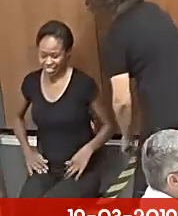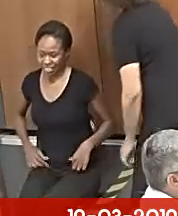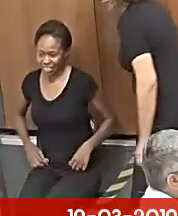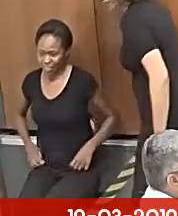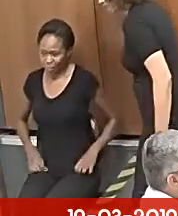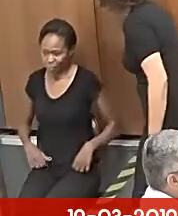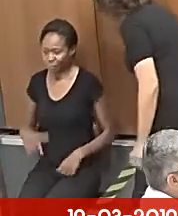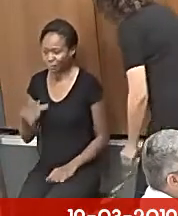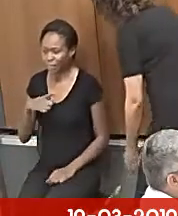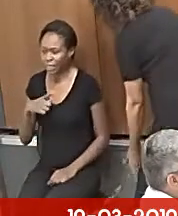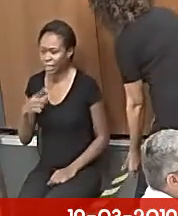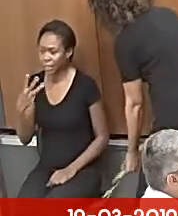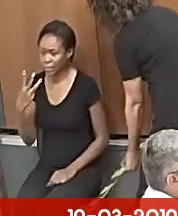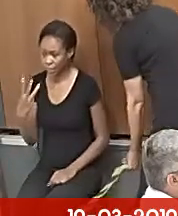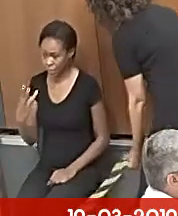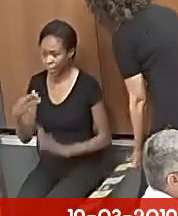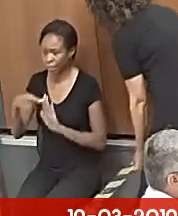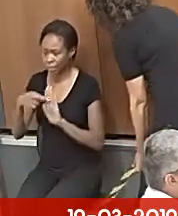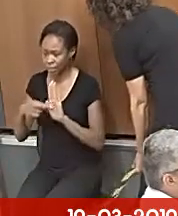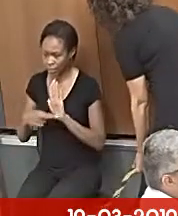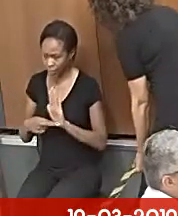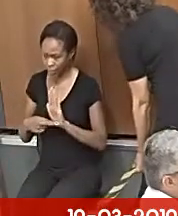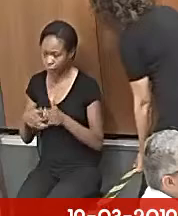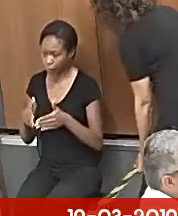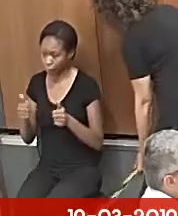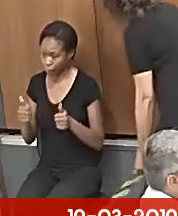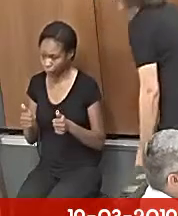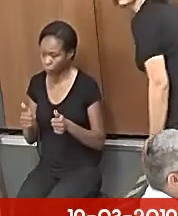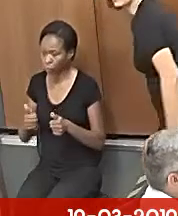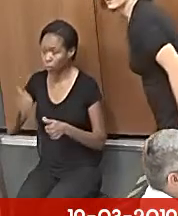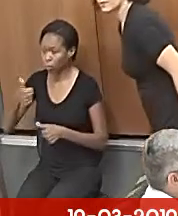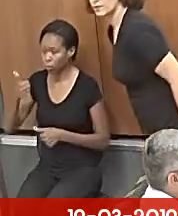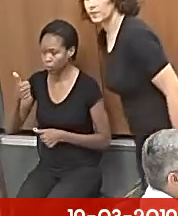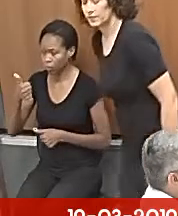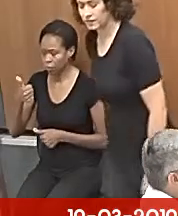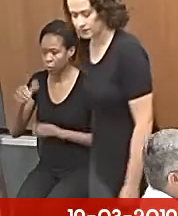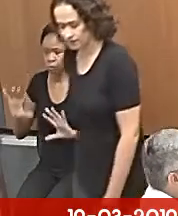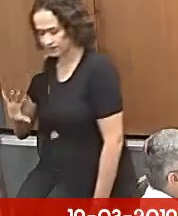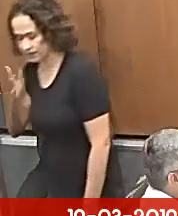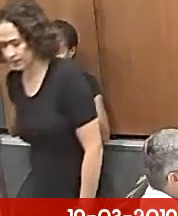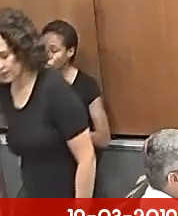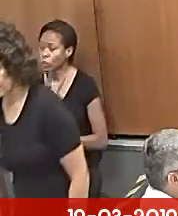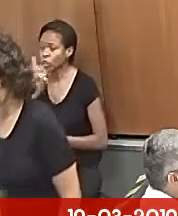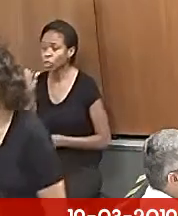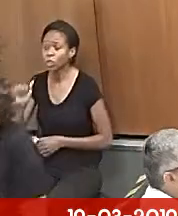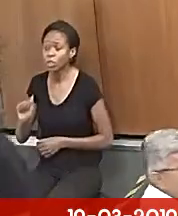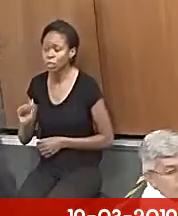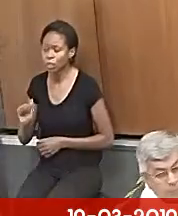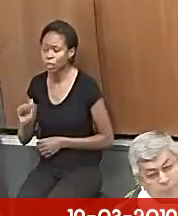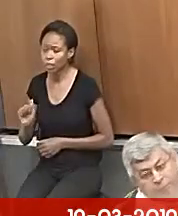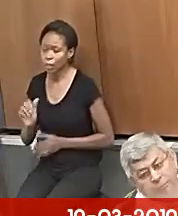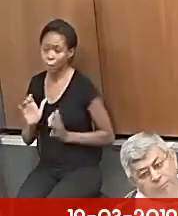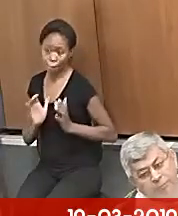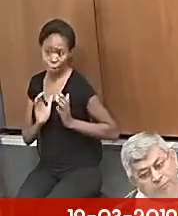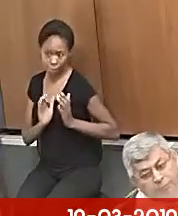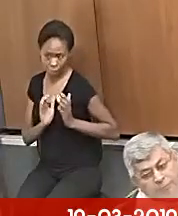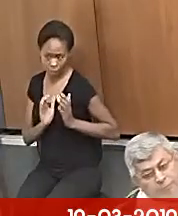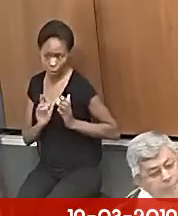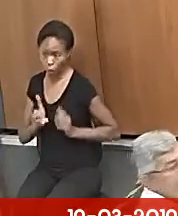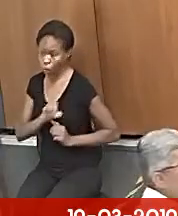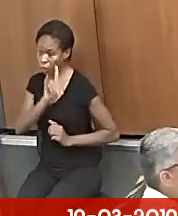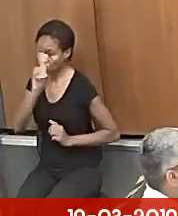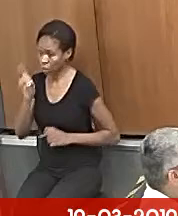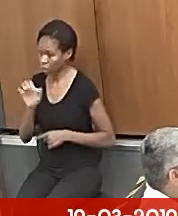comemorar o dia das apaes o dia estadual ficou da gente decidir a data porque a diretora foi